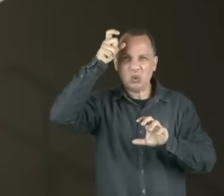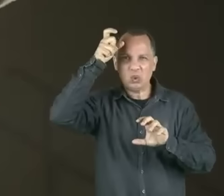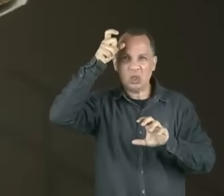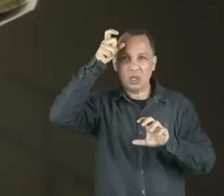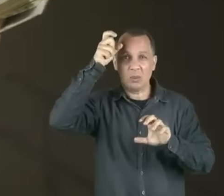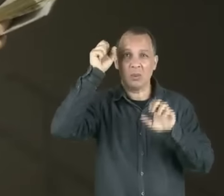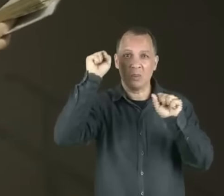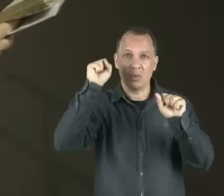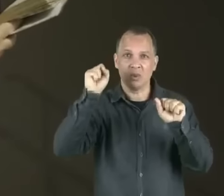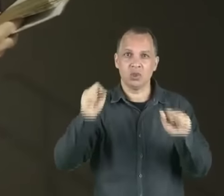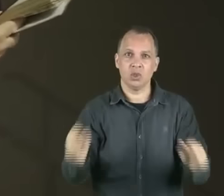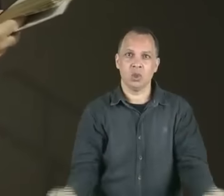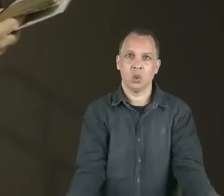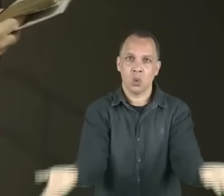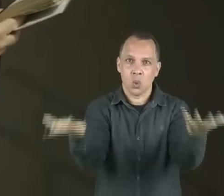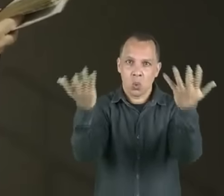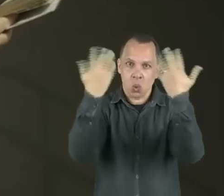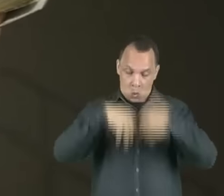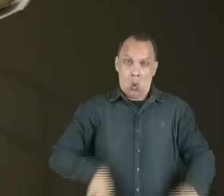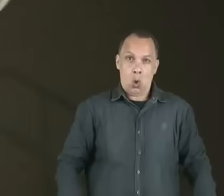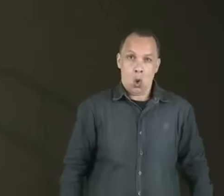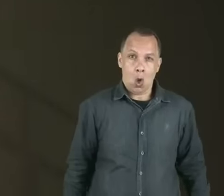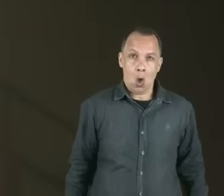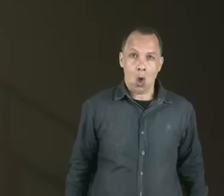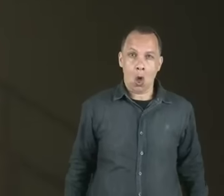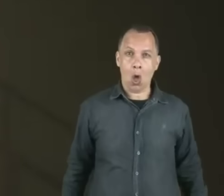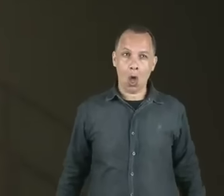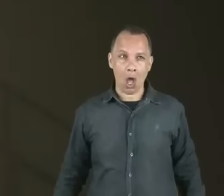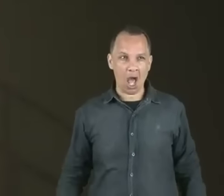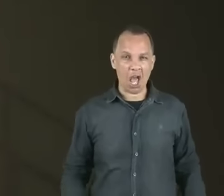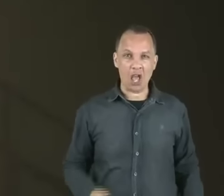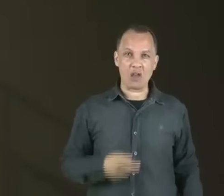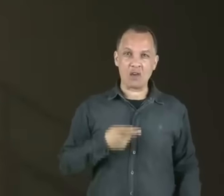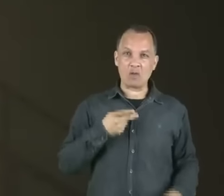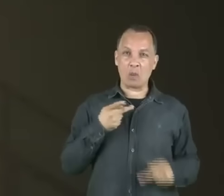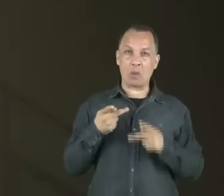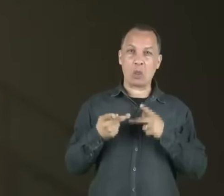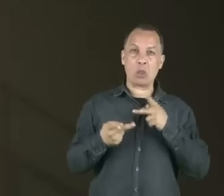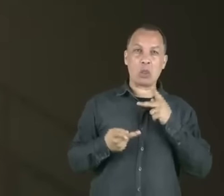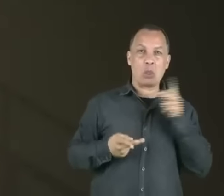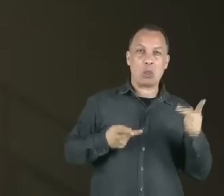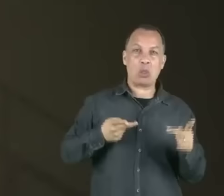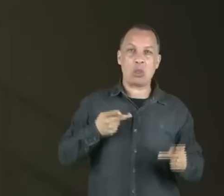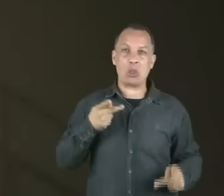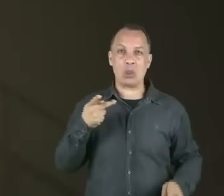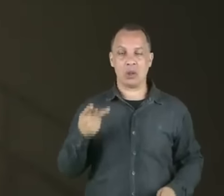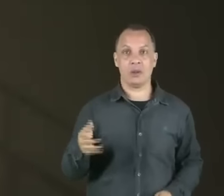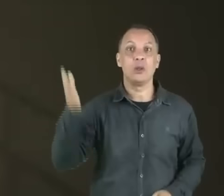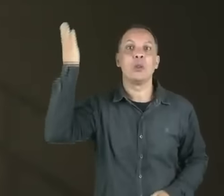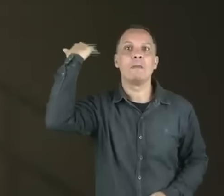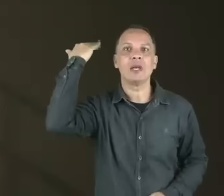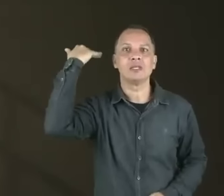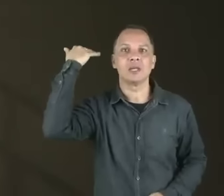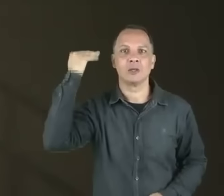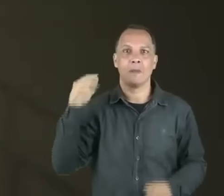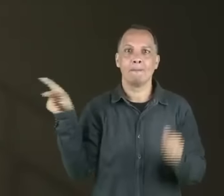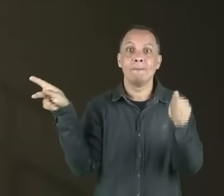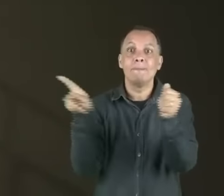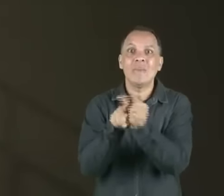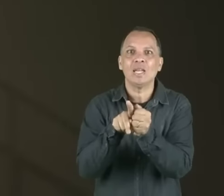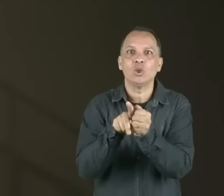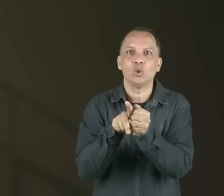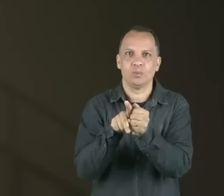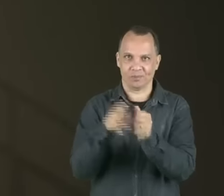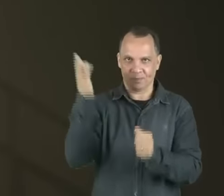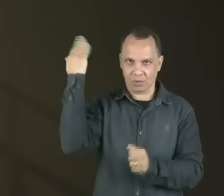boca de uma pessoa e como Jesus falou para Pedro olhou bem nos olhos de Pedro e disse para